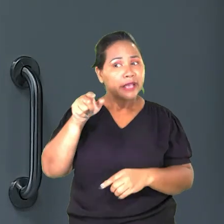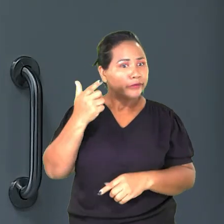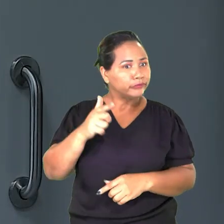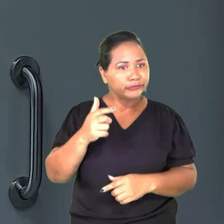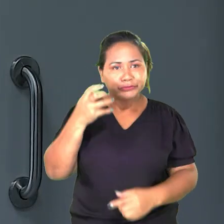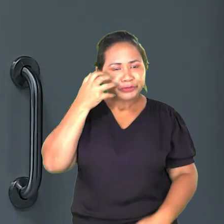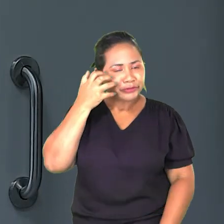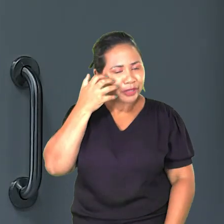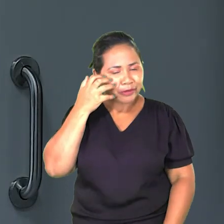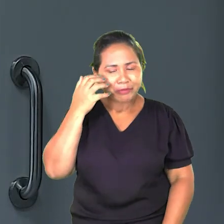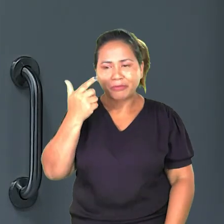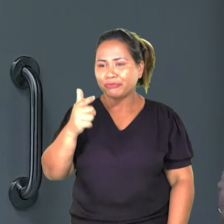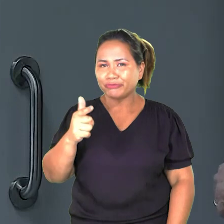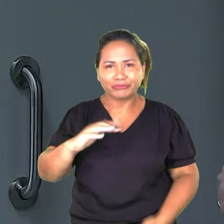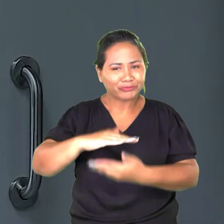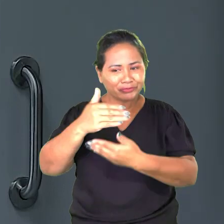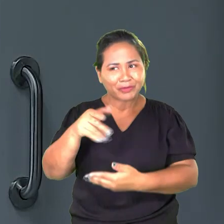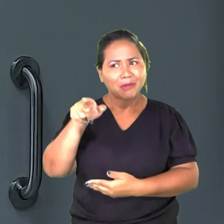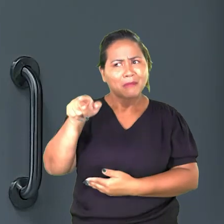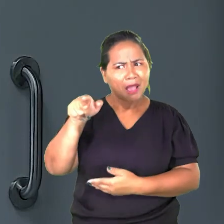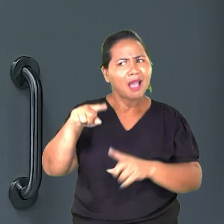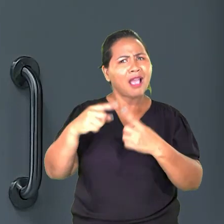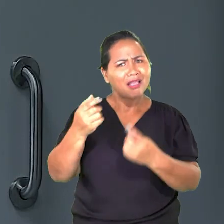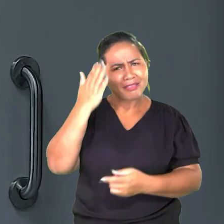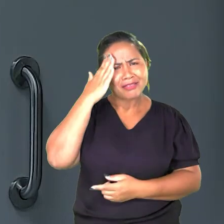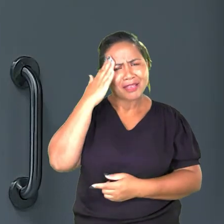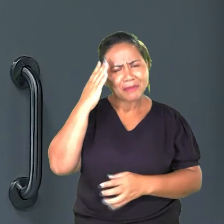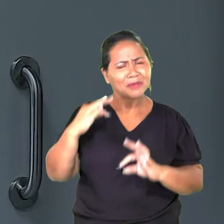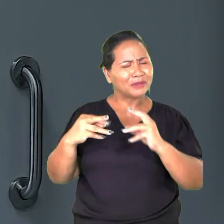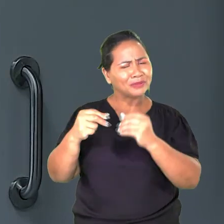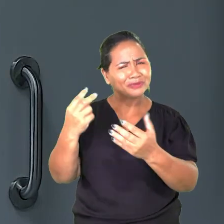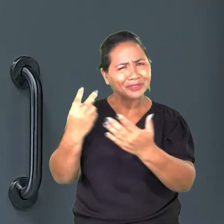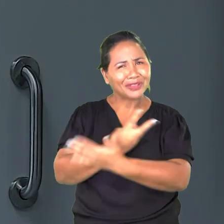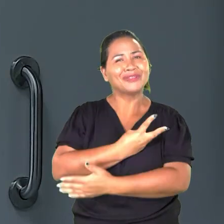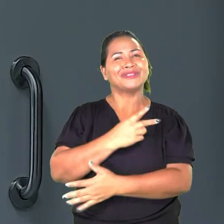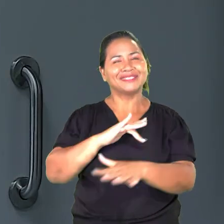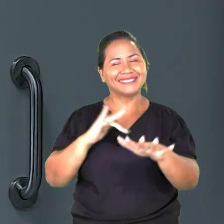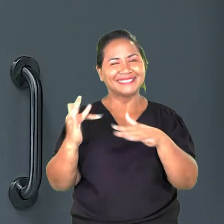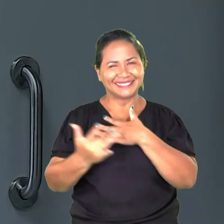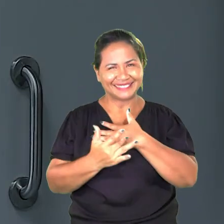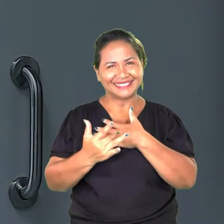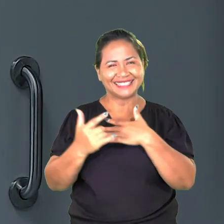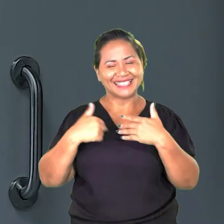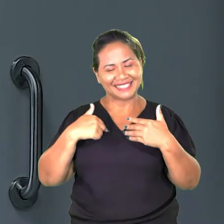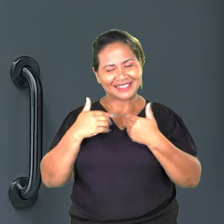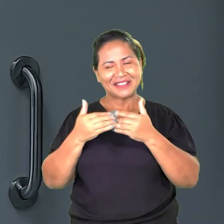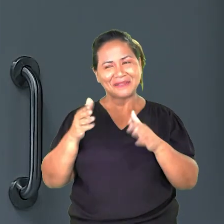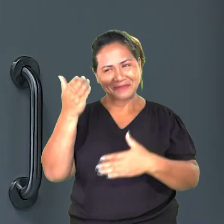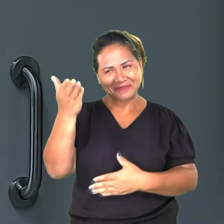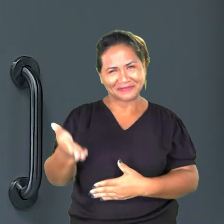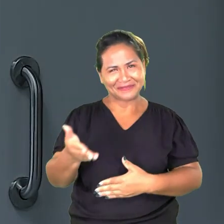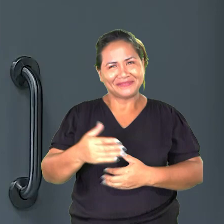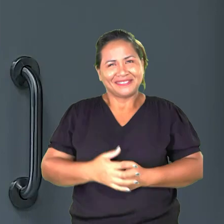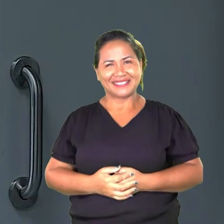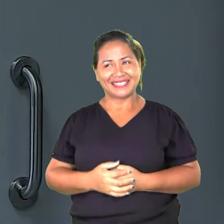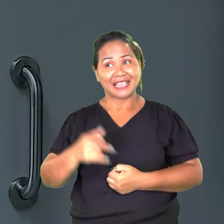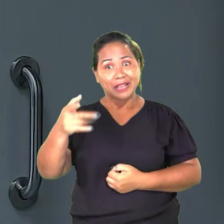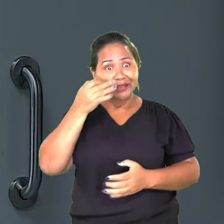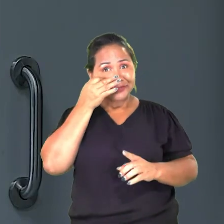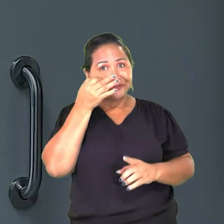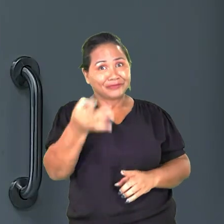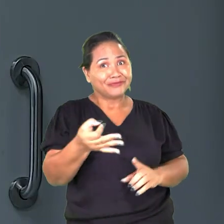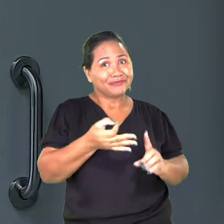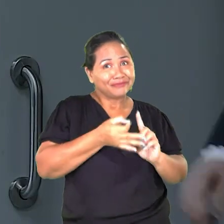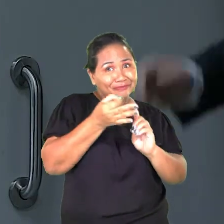sem WhatsApp, Paulo Bonfim acompanhava todo o desenrolar de publicações, fazendo